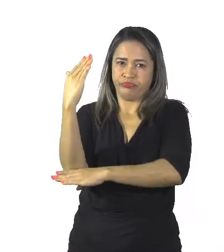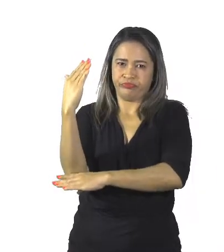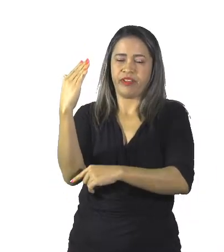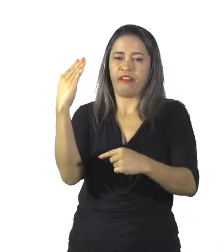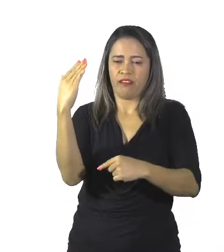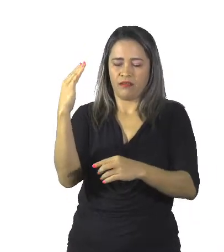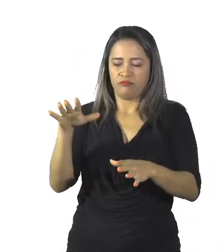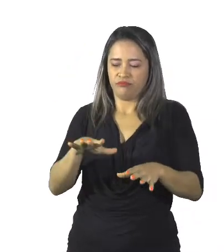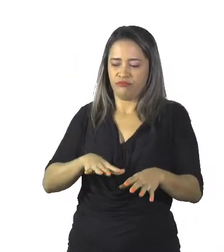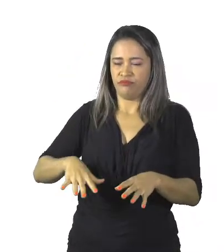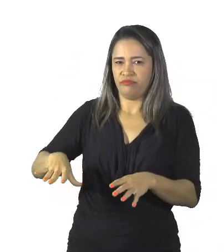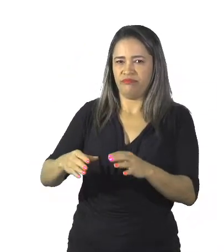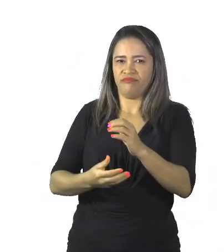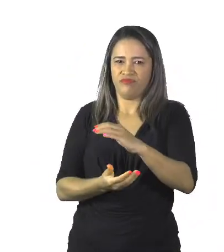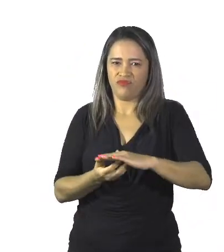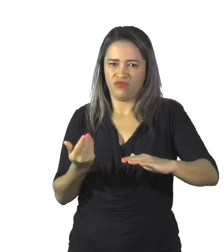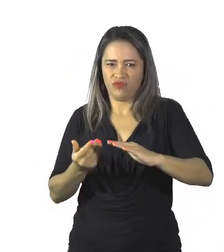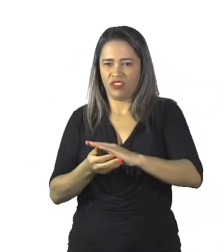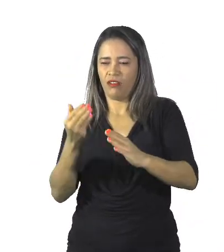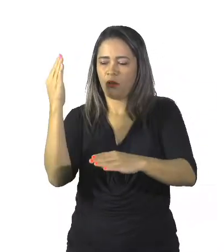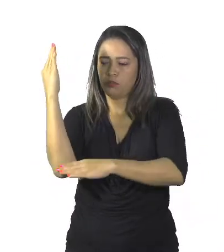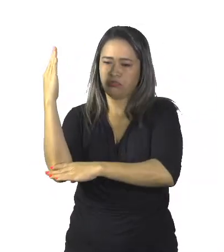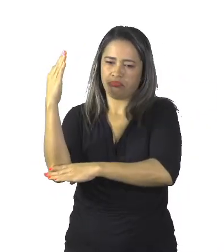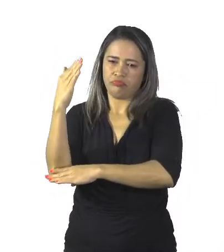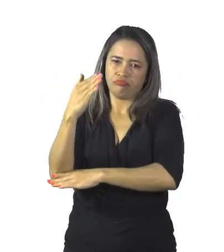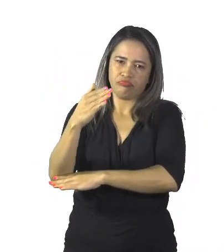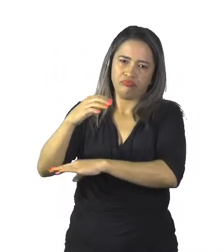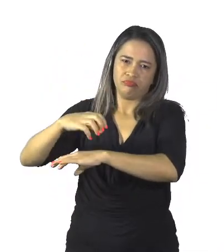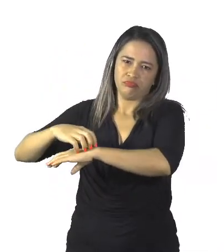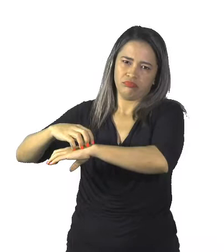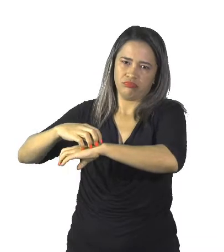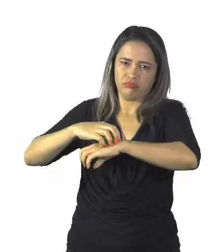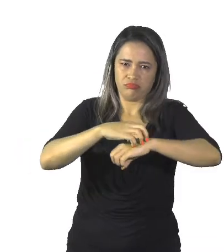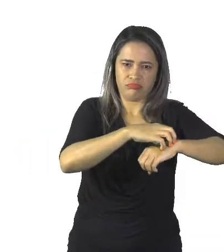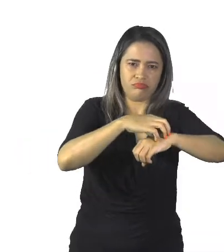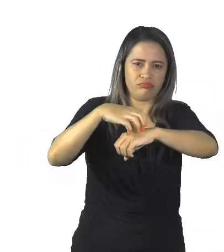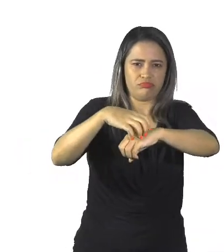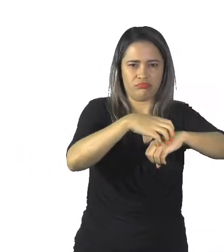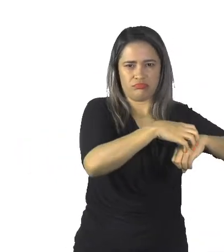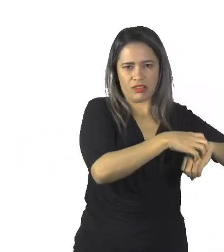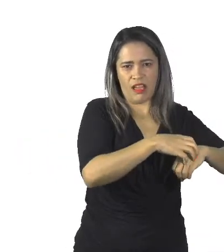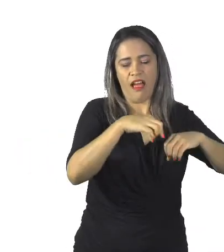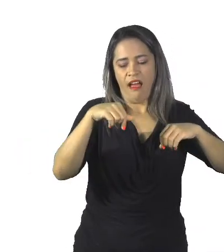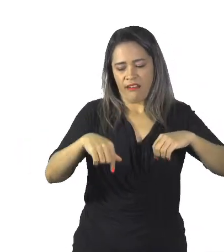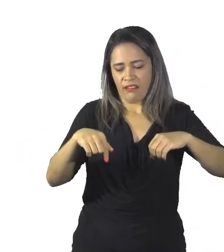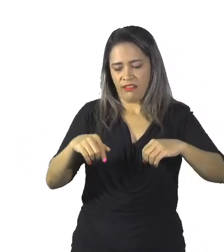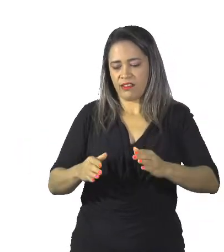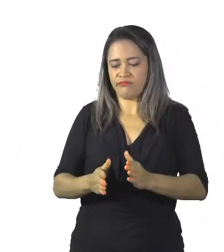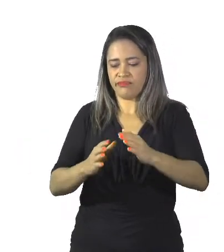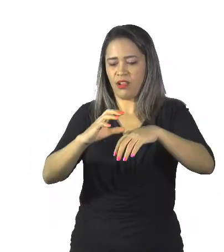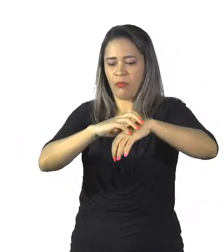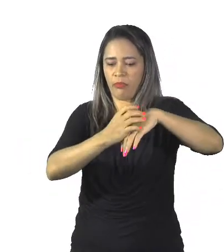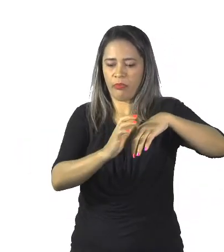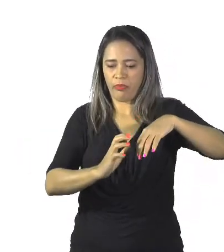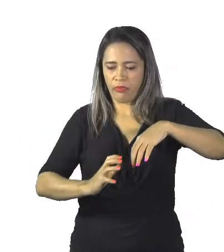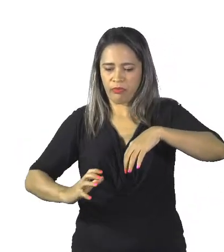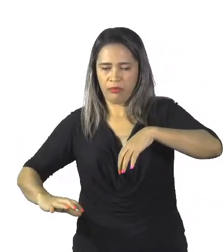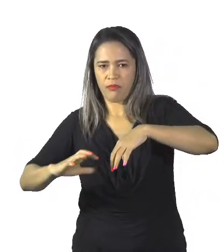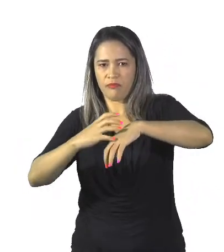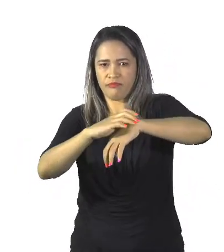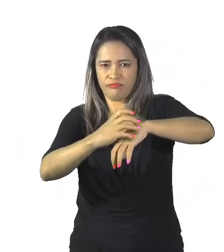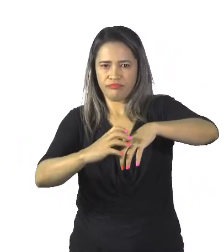vegetação nativa foi retirada e isso tornou a área mais propícia à erosão e provocou ali o assoreamento